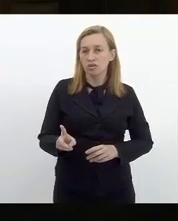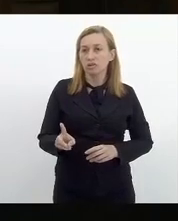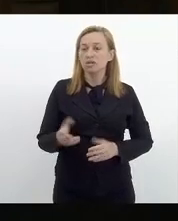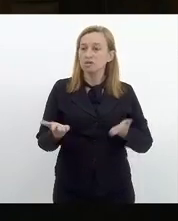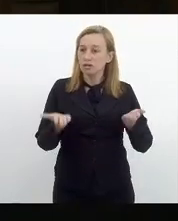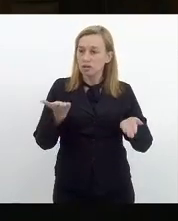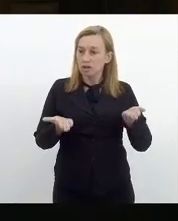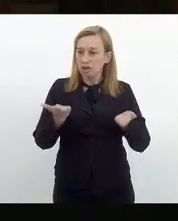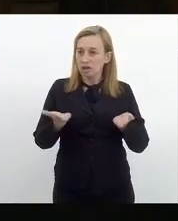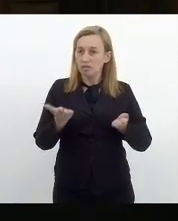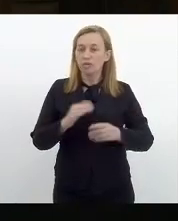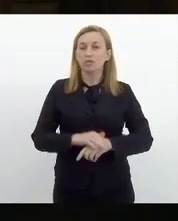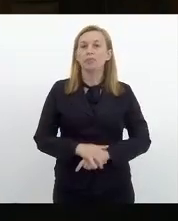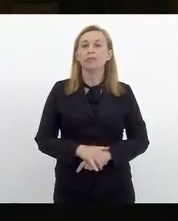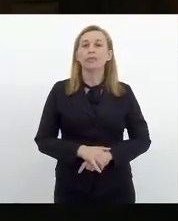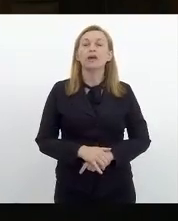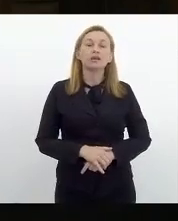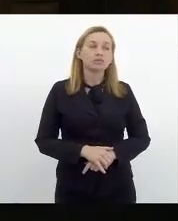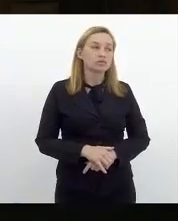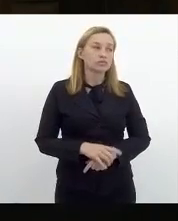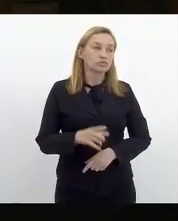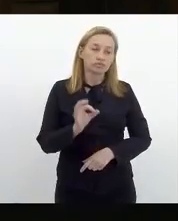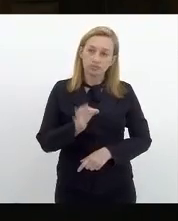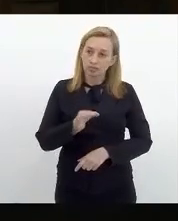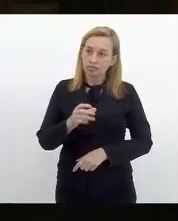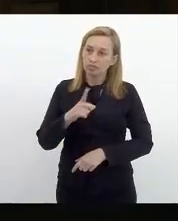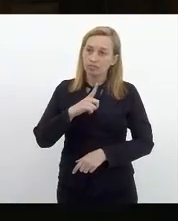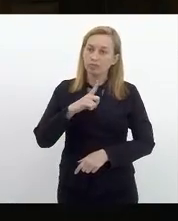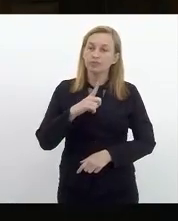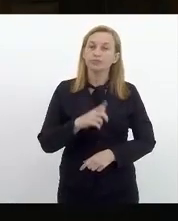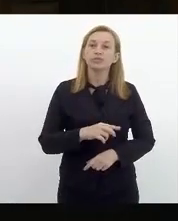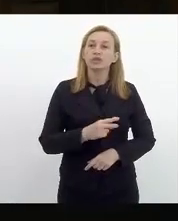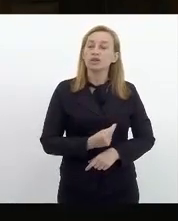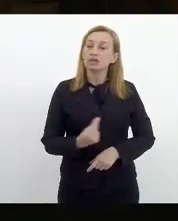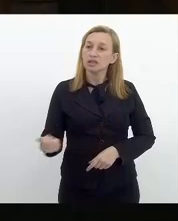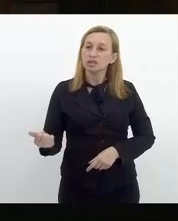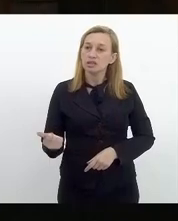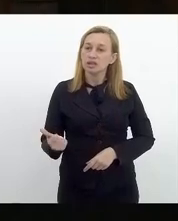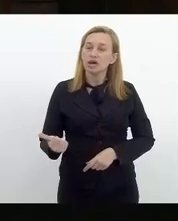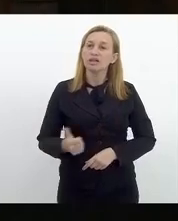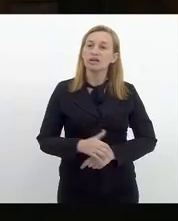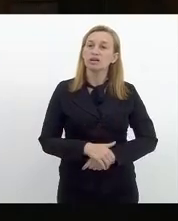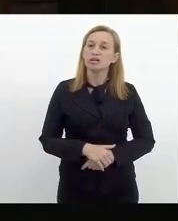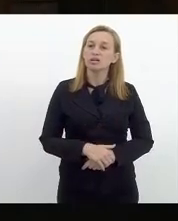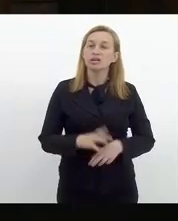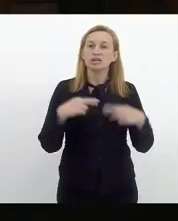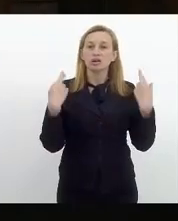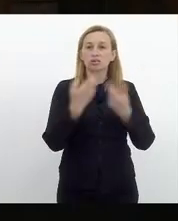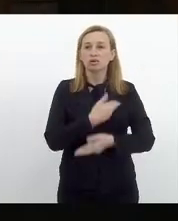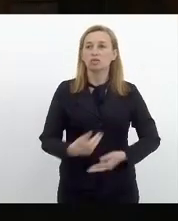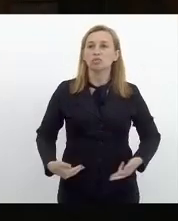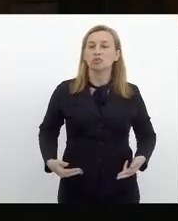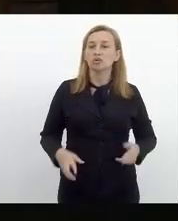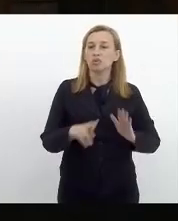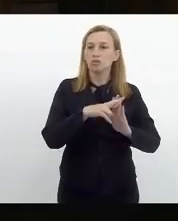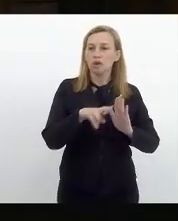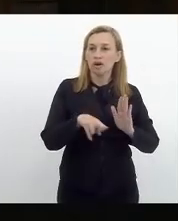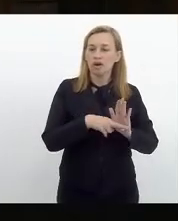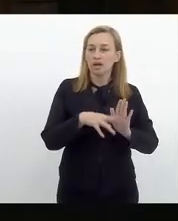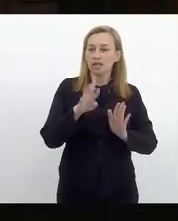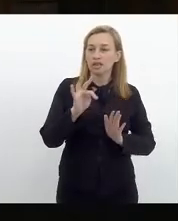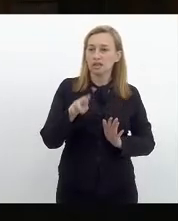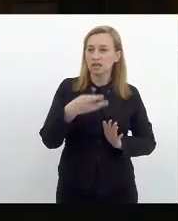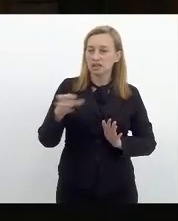equilibra não entanto a gente tem que afirmar diz a gente sai da dessa audiência pública com a regra de